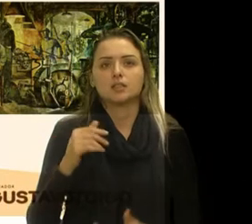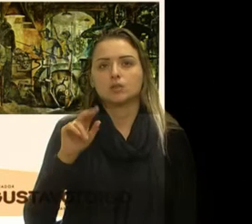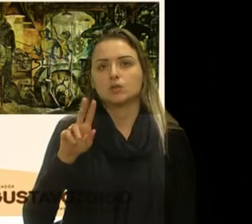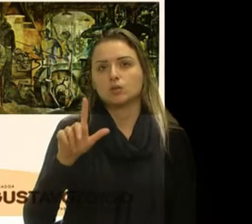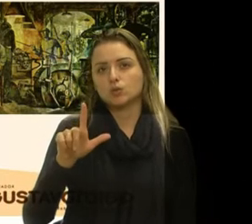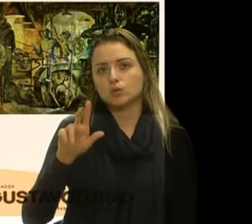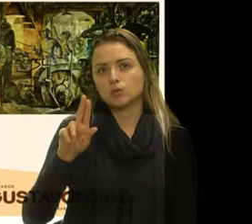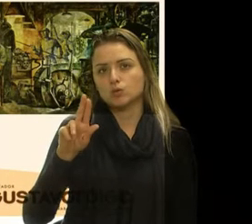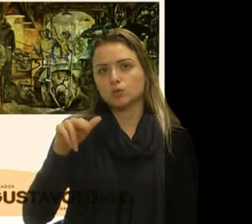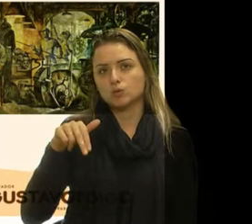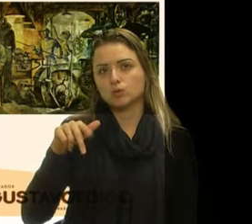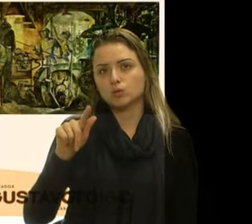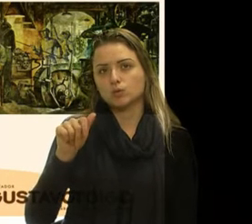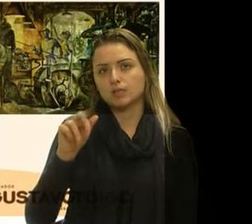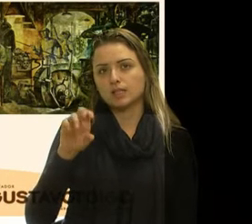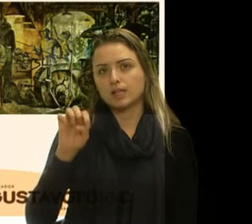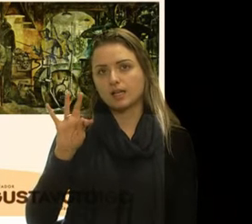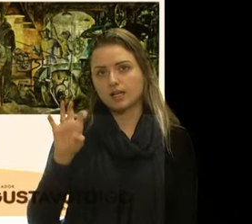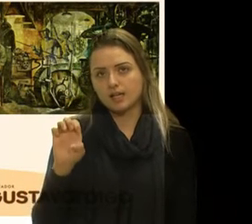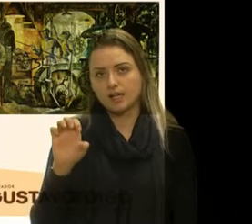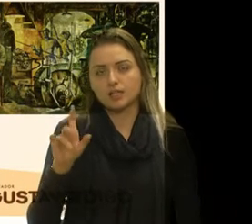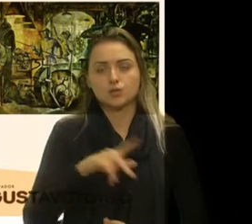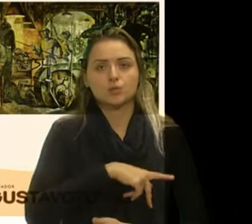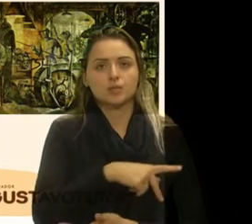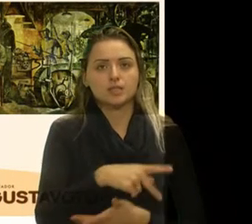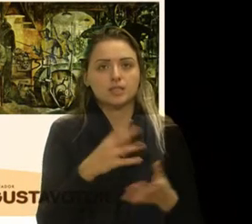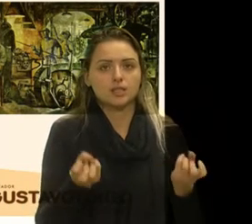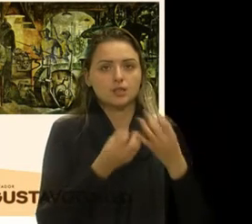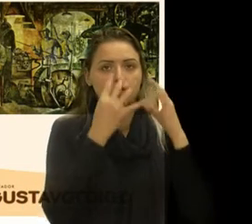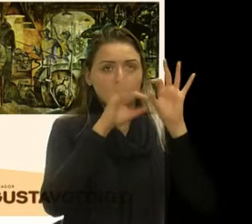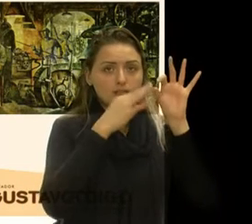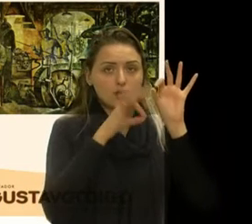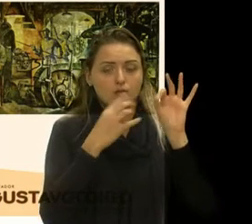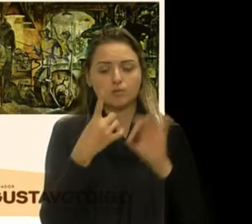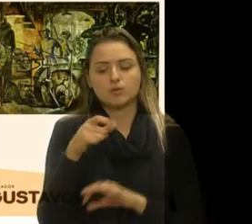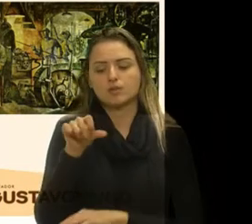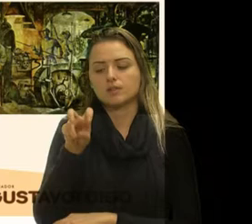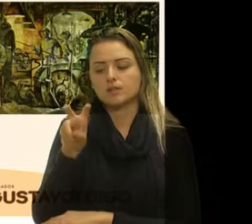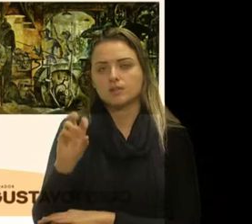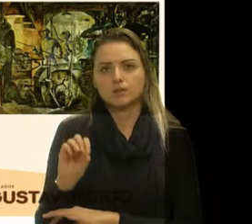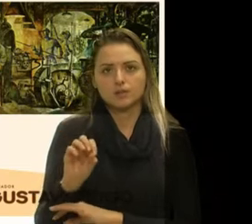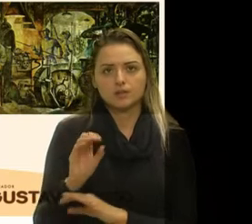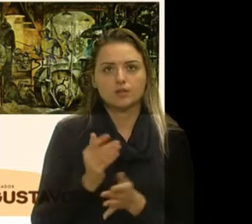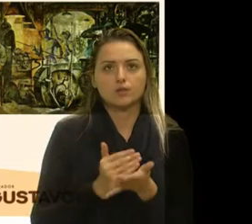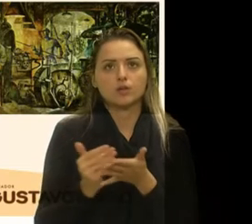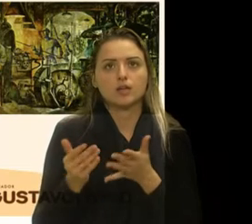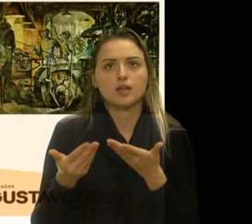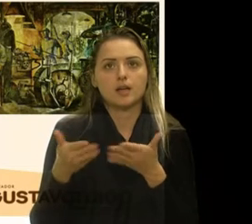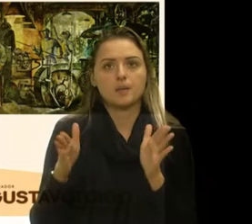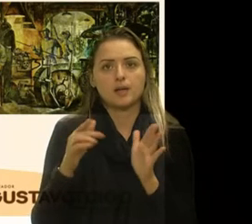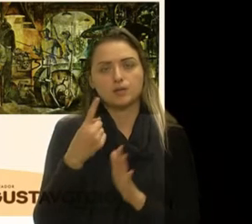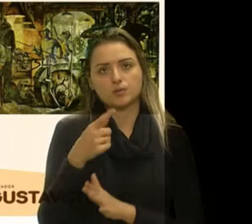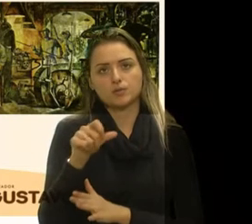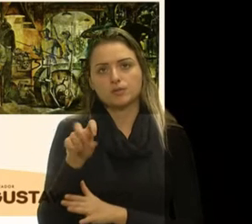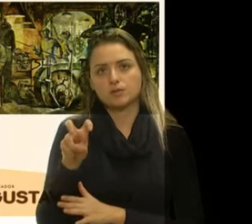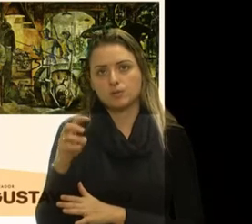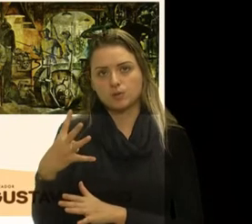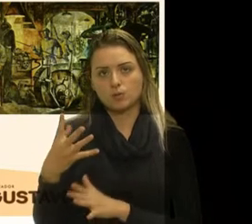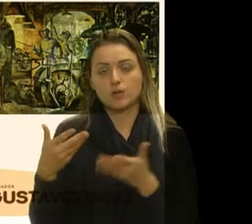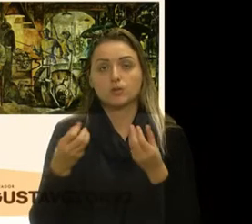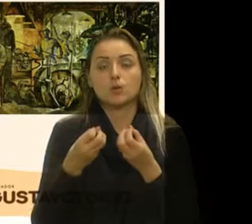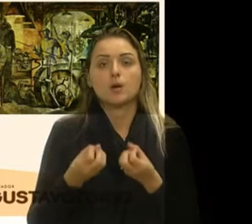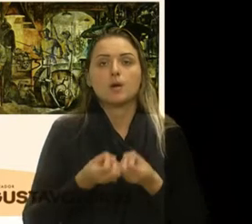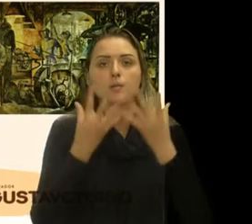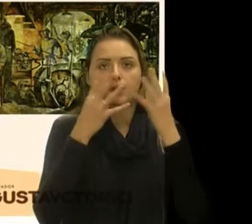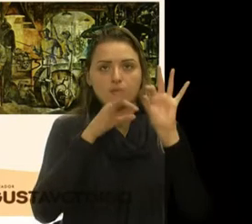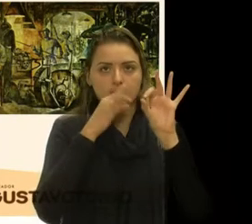pela presidente, então, da Festa da Uva de 1950 e que foi inaugurado, então, em 54 para aquela edição da Festa da Uva, um